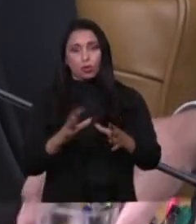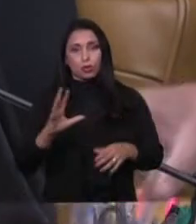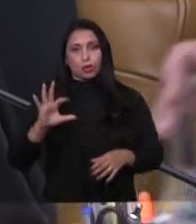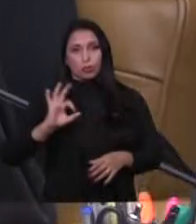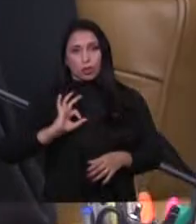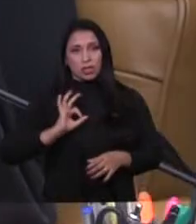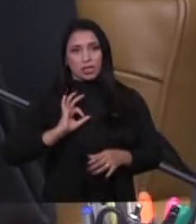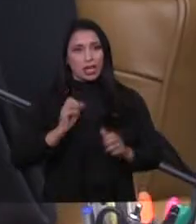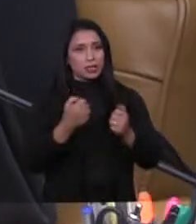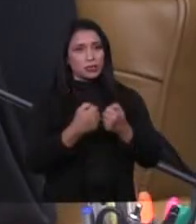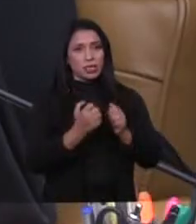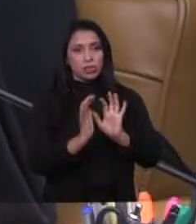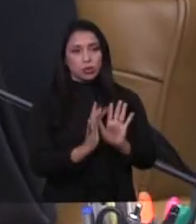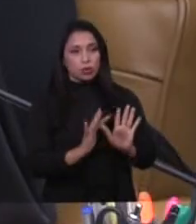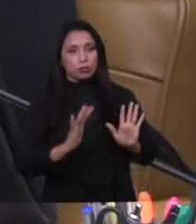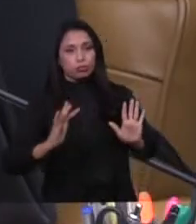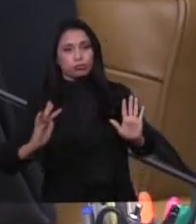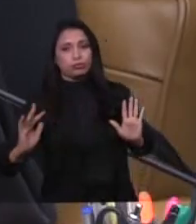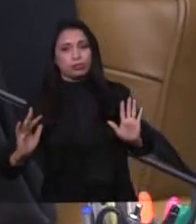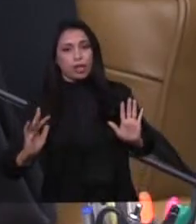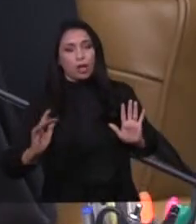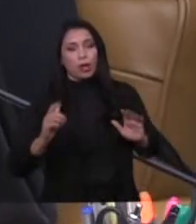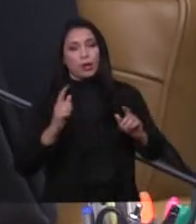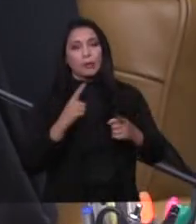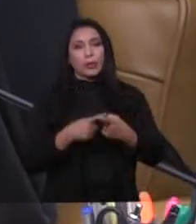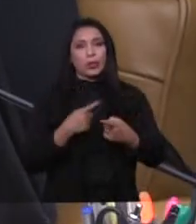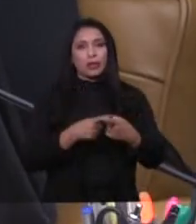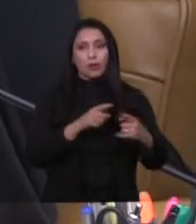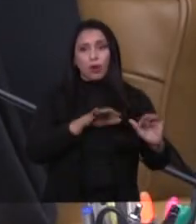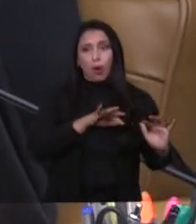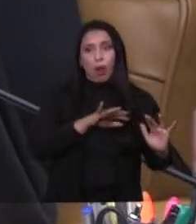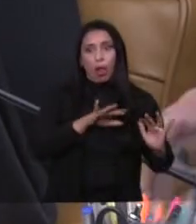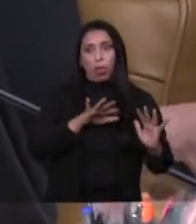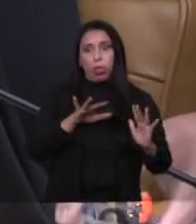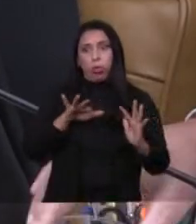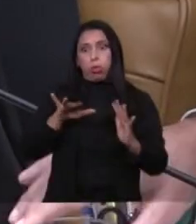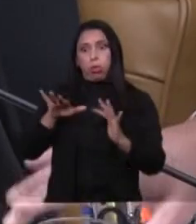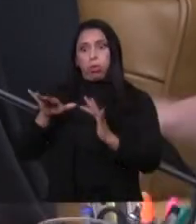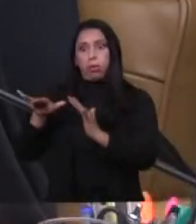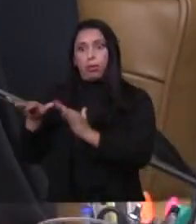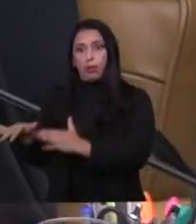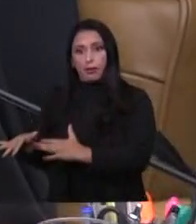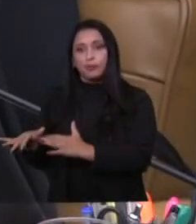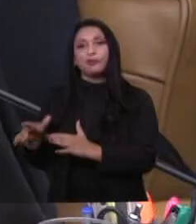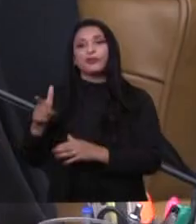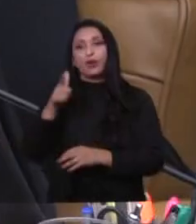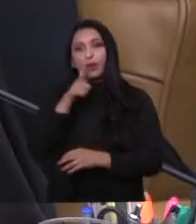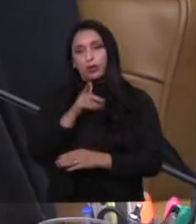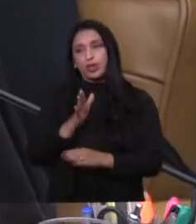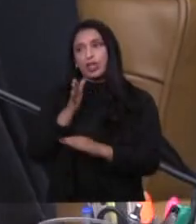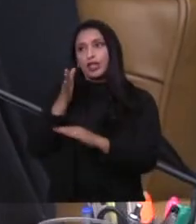manifestantes, abre aspas, uma inundação, conforme disse, conseguiram acessar o palácio.